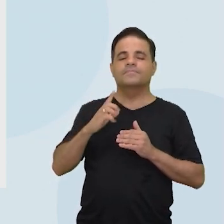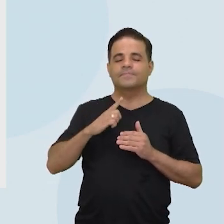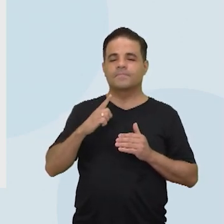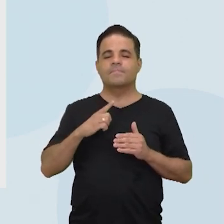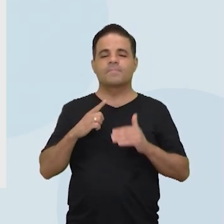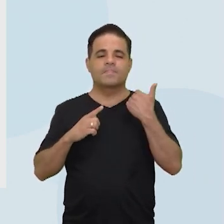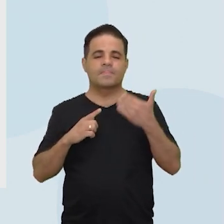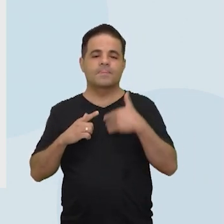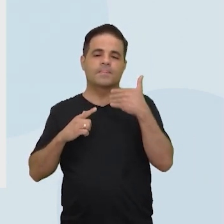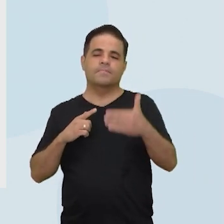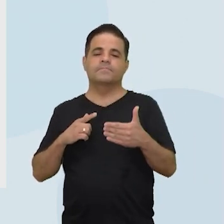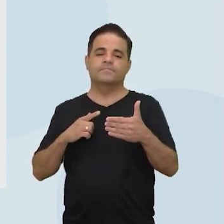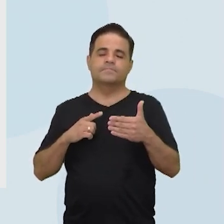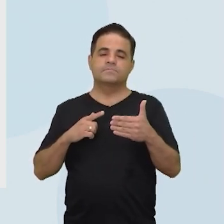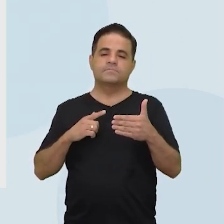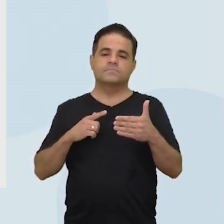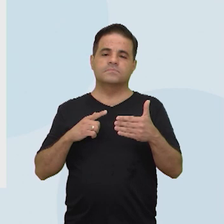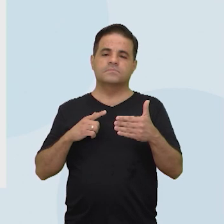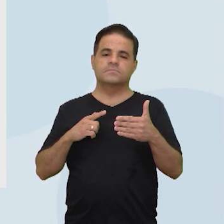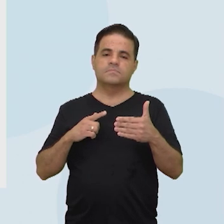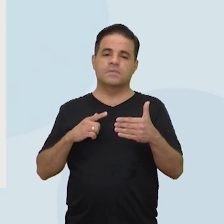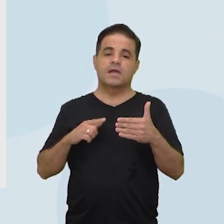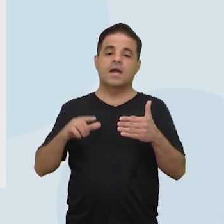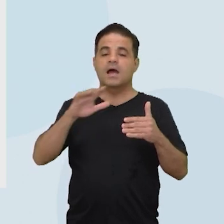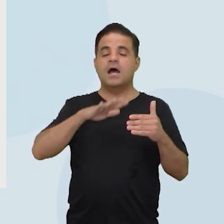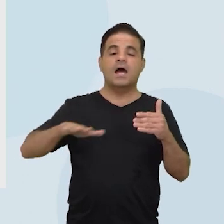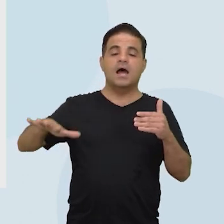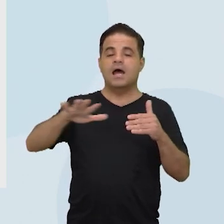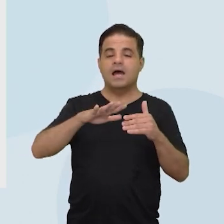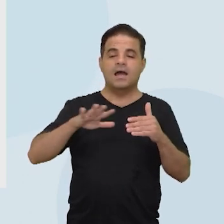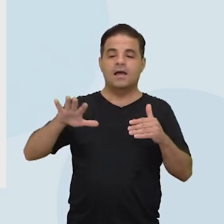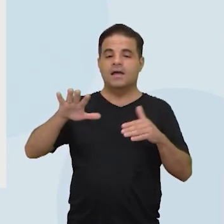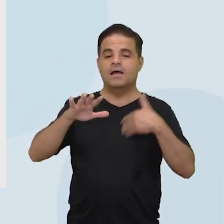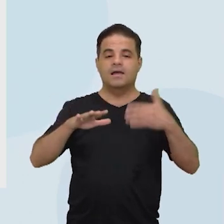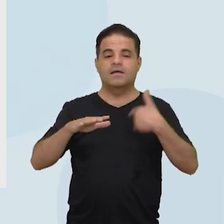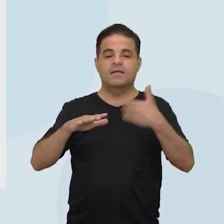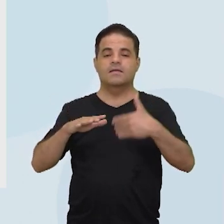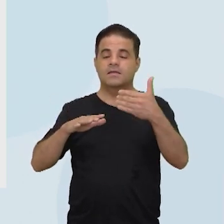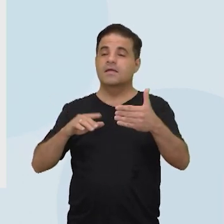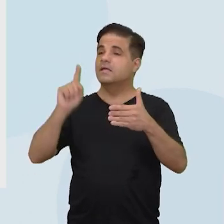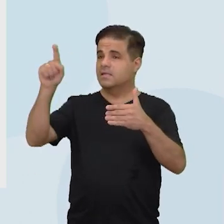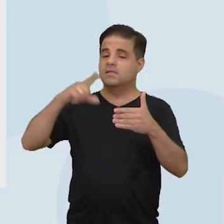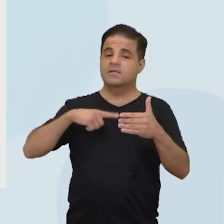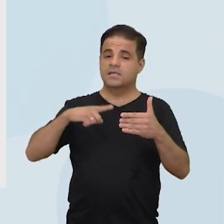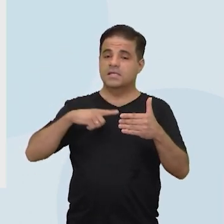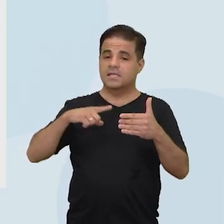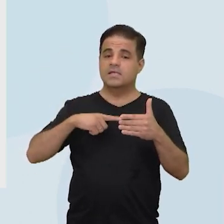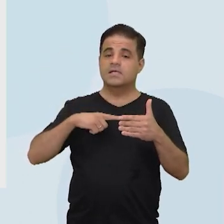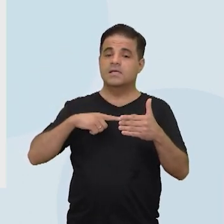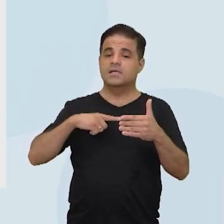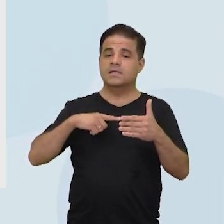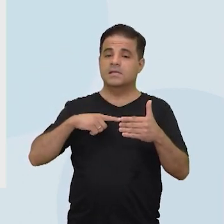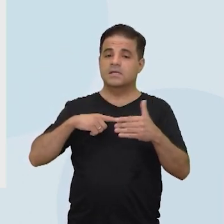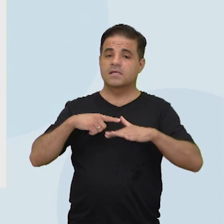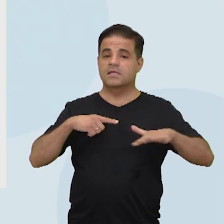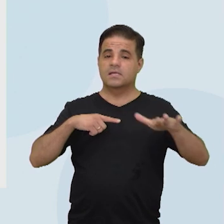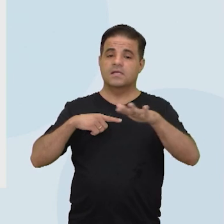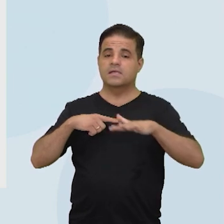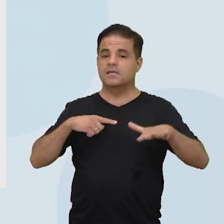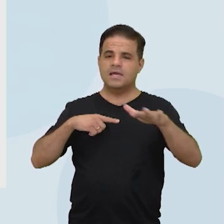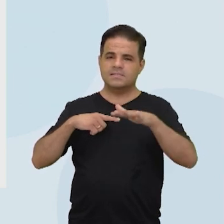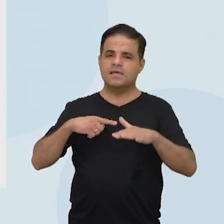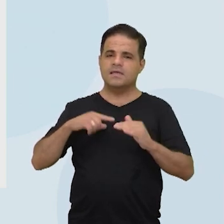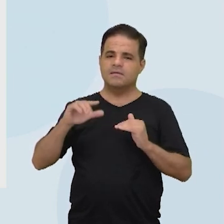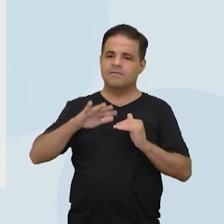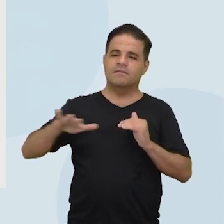3 gerações de matéria. Os férmions, que são os quarks, e os antiquarks. Aqui você tem as partículas mediadoras,